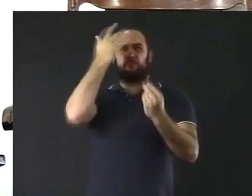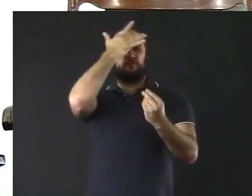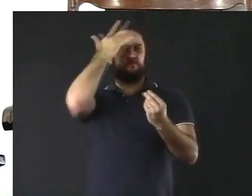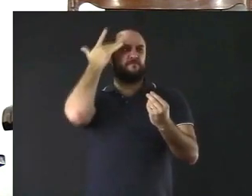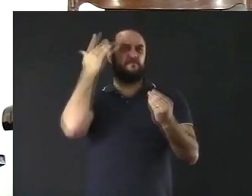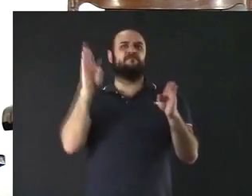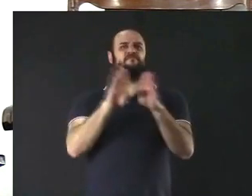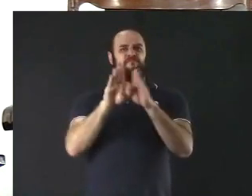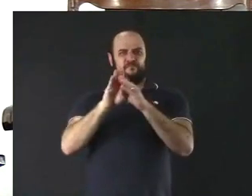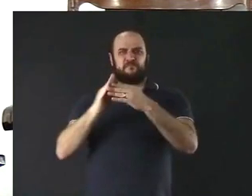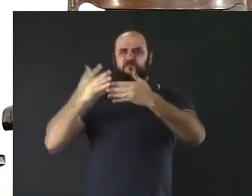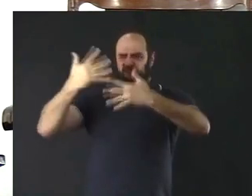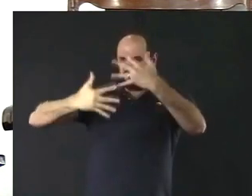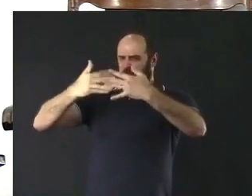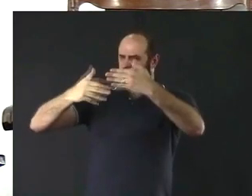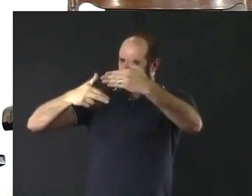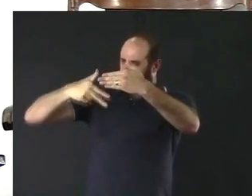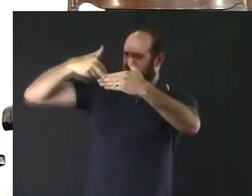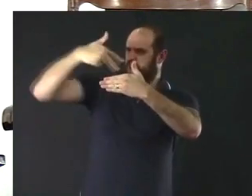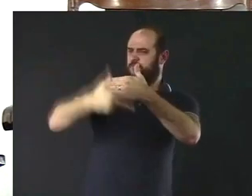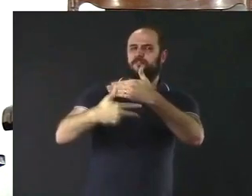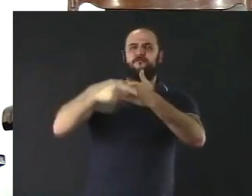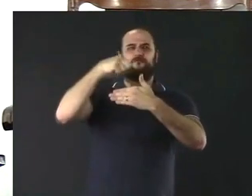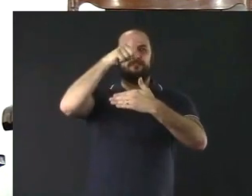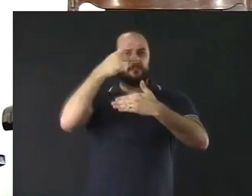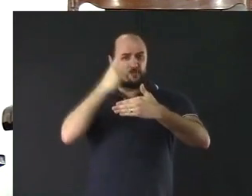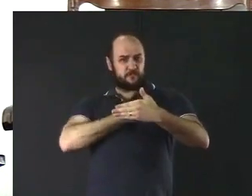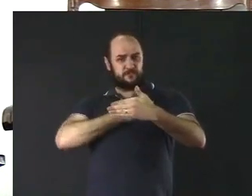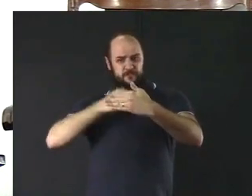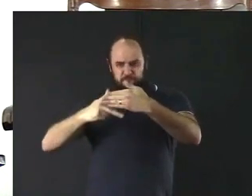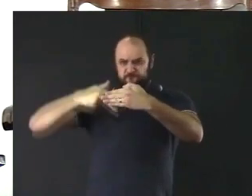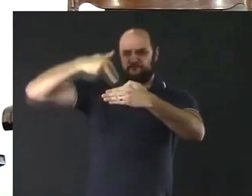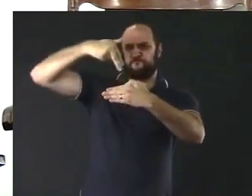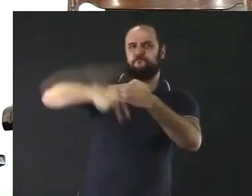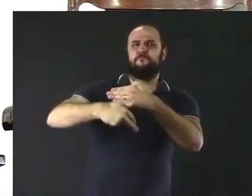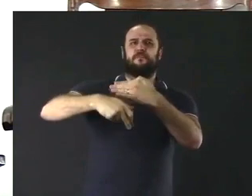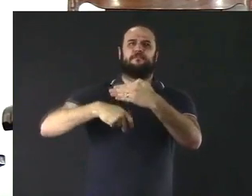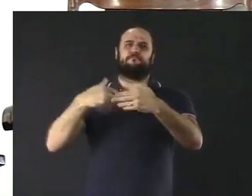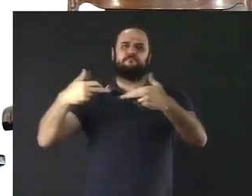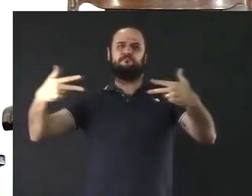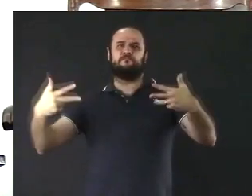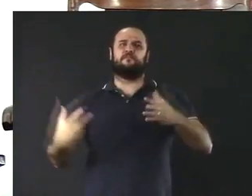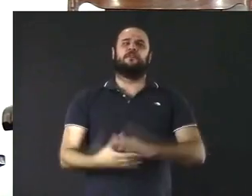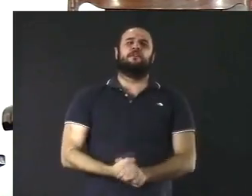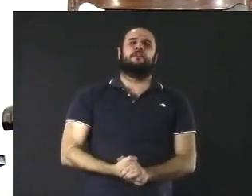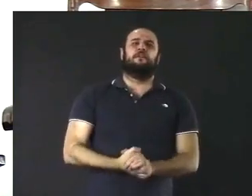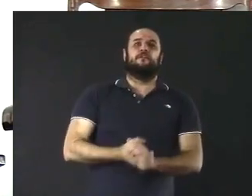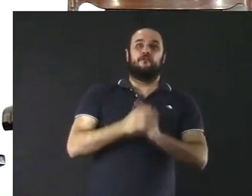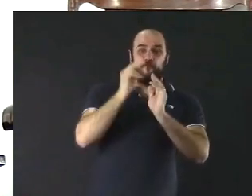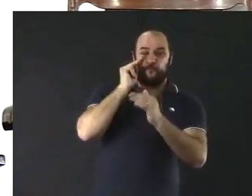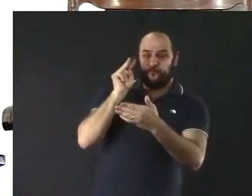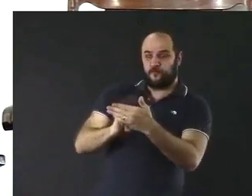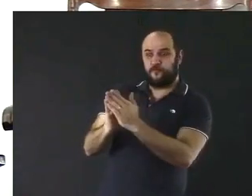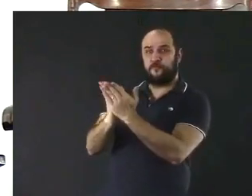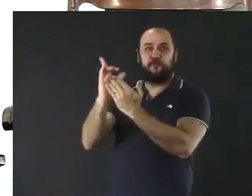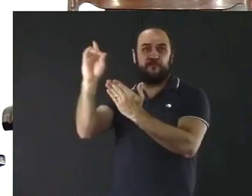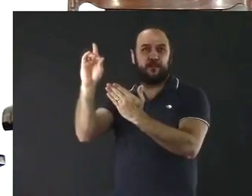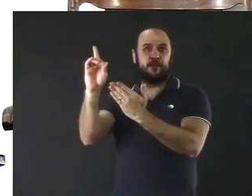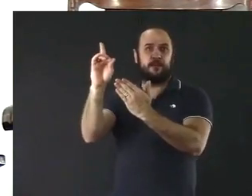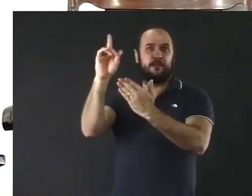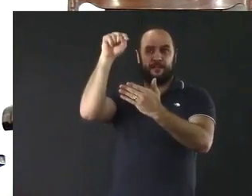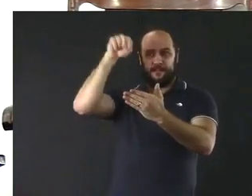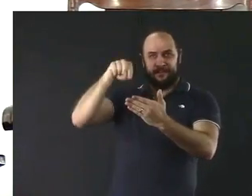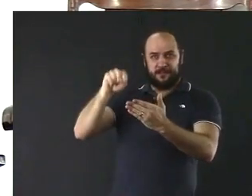ainda vai ter que passar. Então, olhar para o texto bíblico e ver aqui o autor